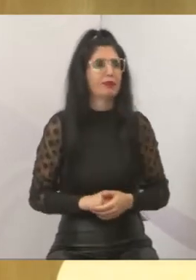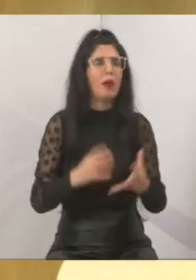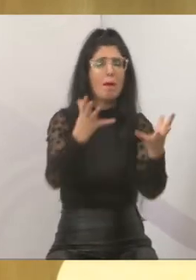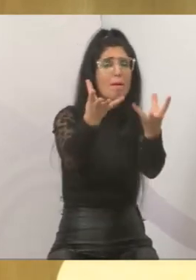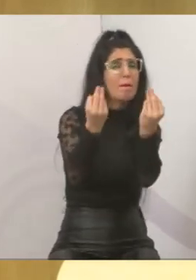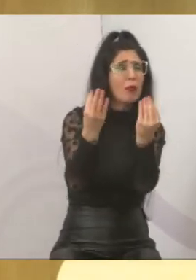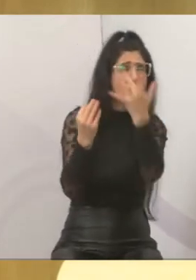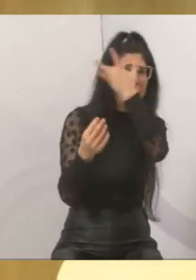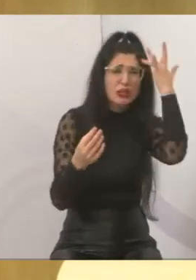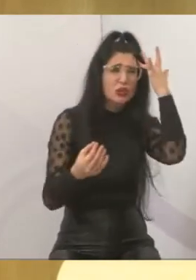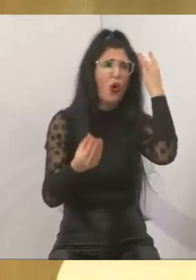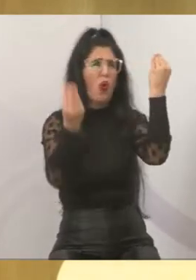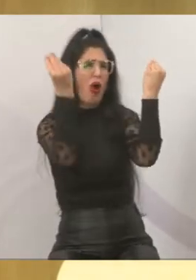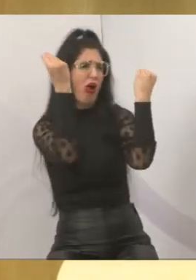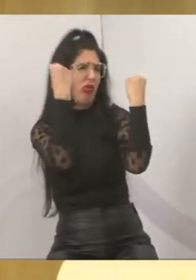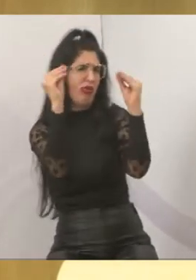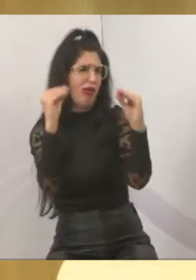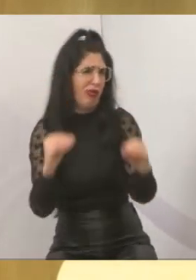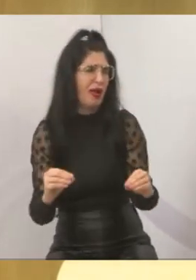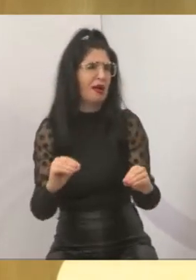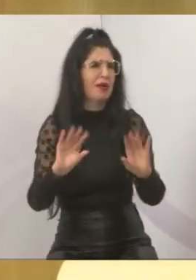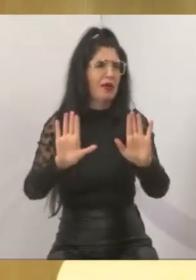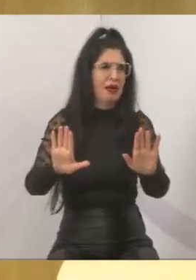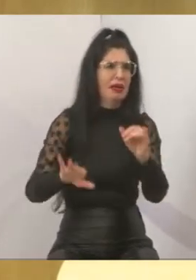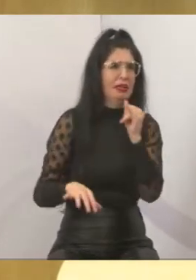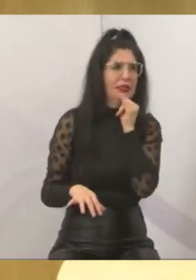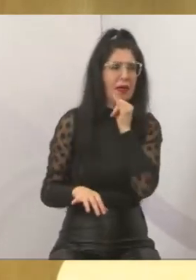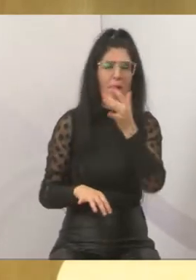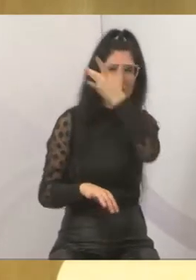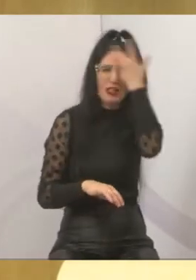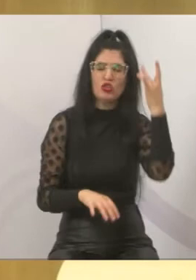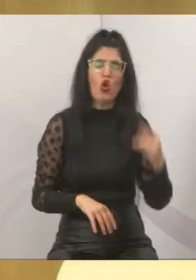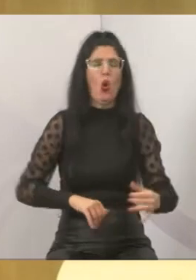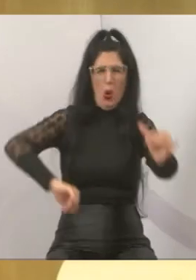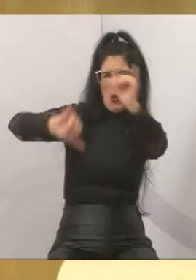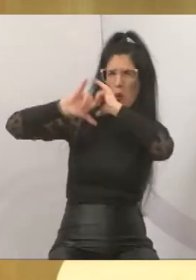e diziam, Patrícia, que as pessoas passariam fome,